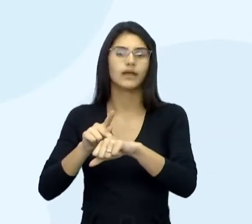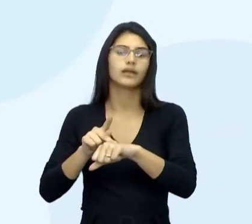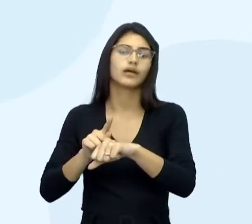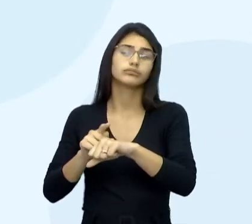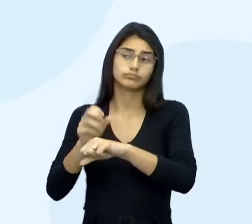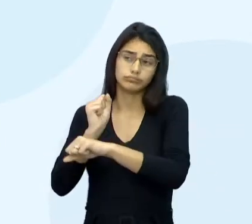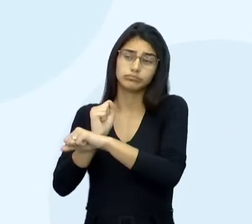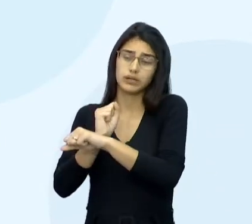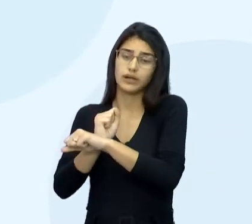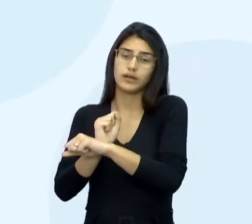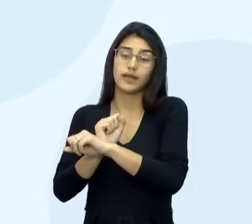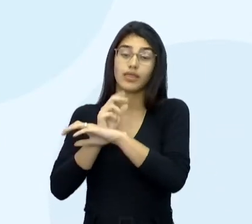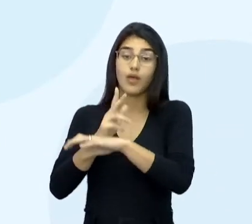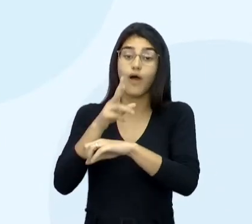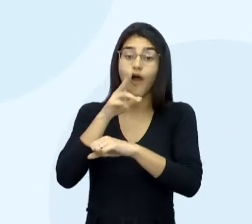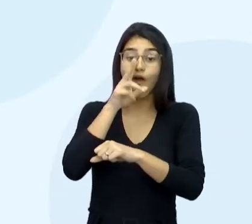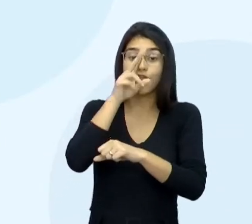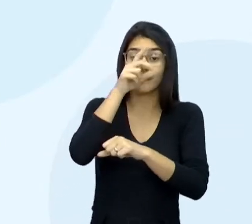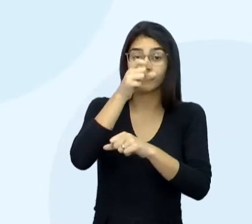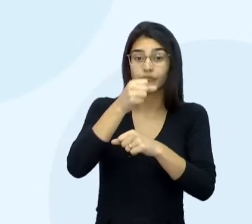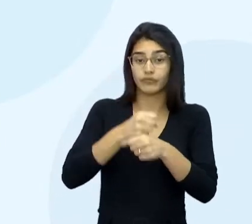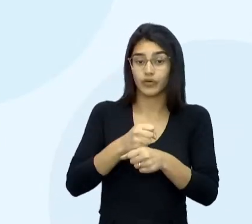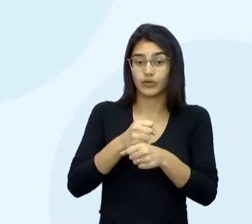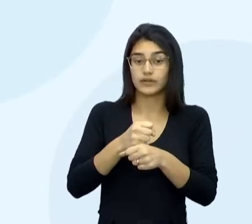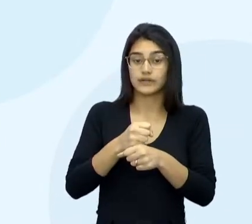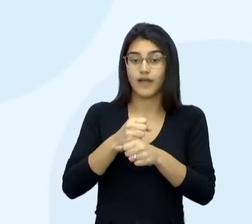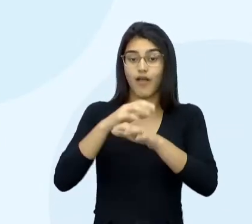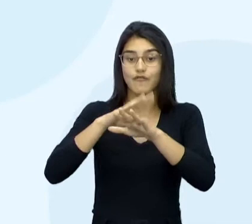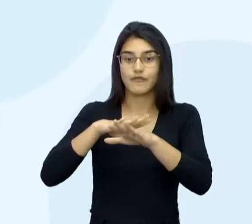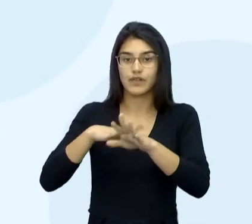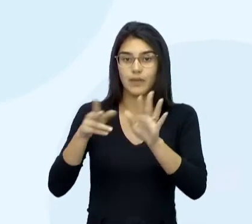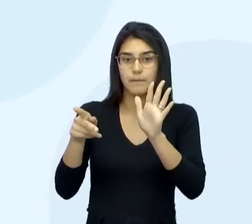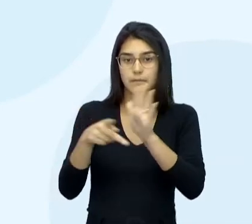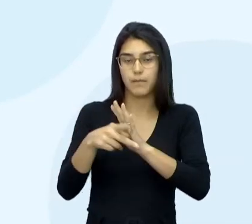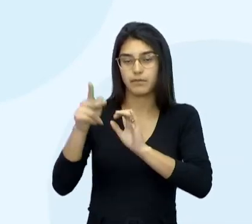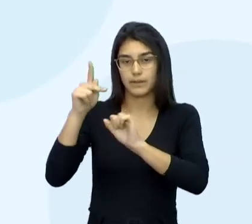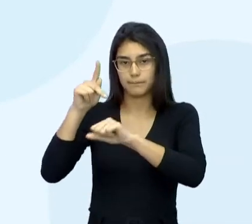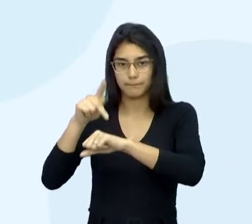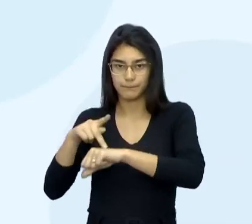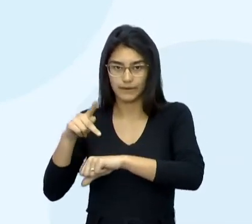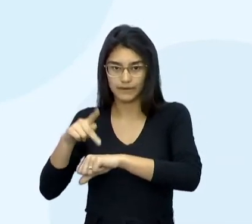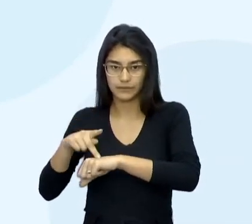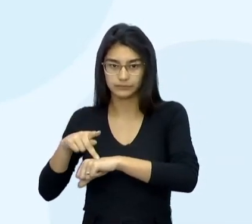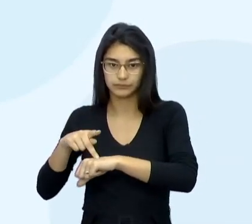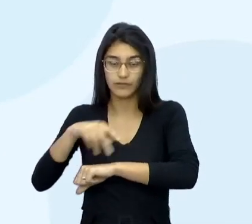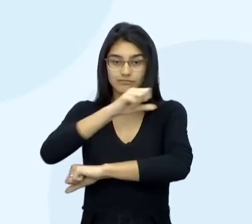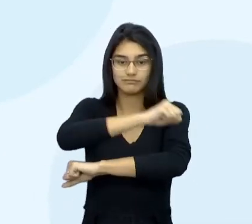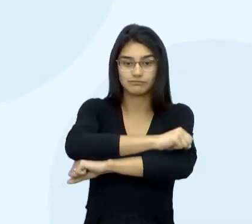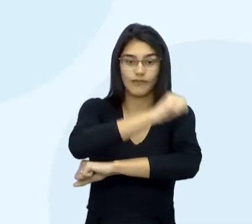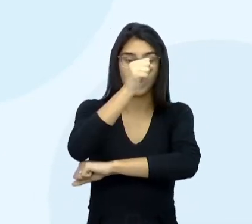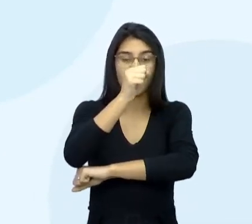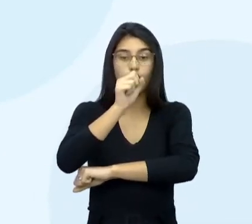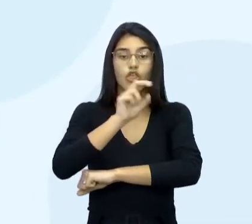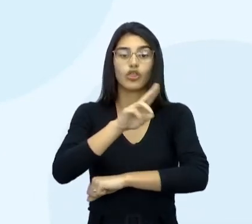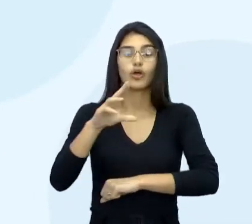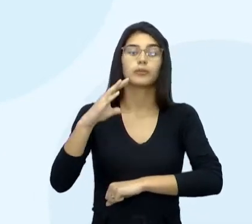força. Portanto, essa força aqui aplicada na pedra, pela alavanca, a gente chama de